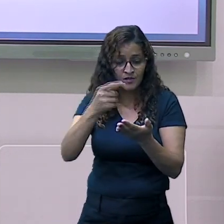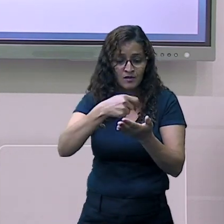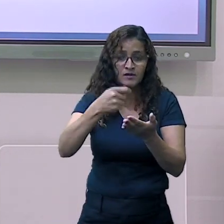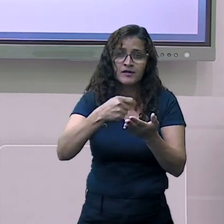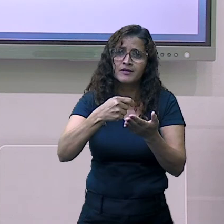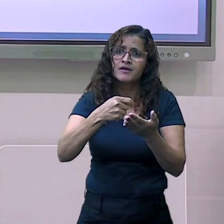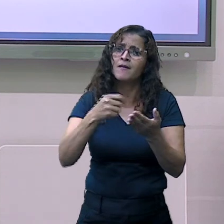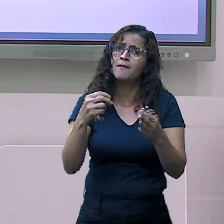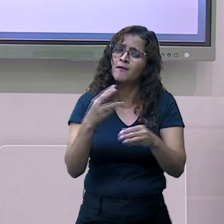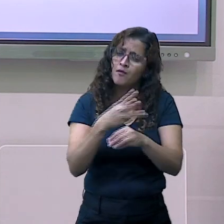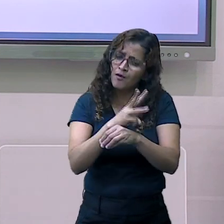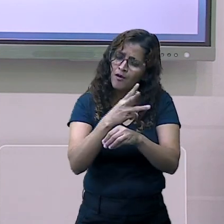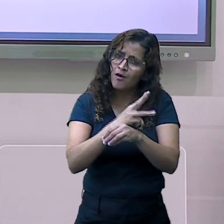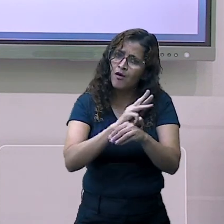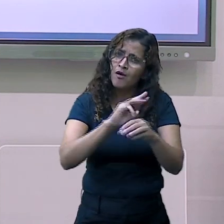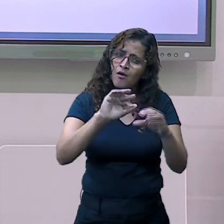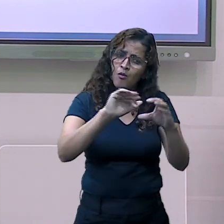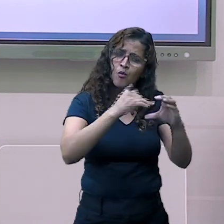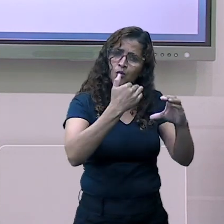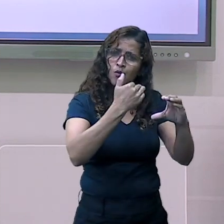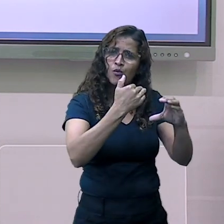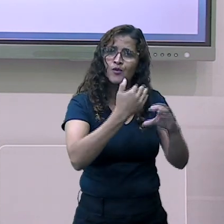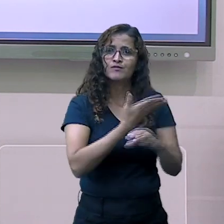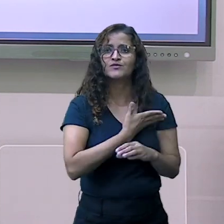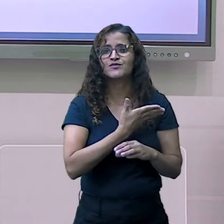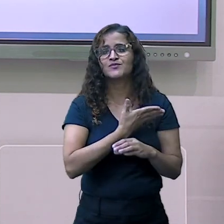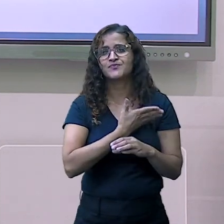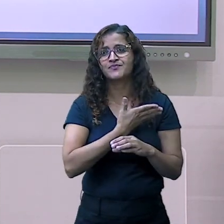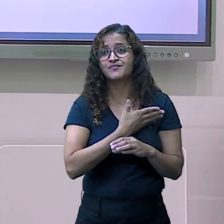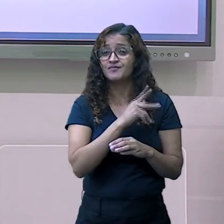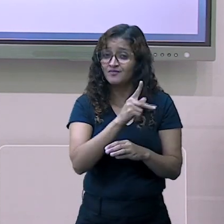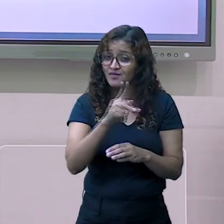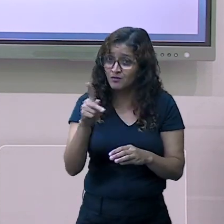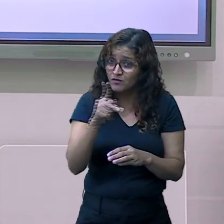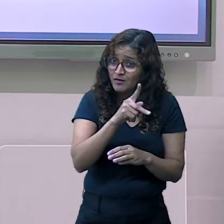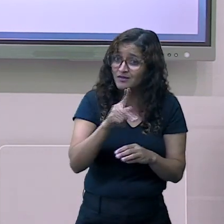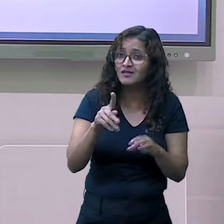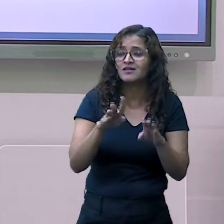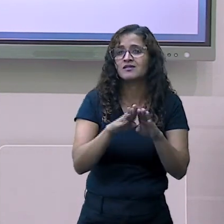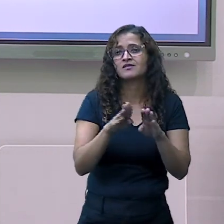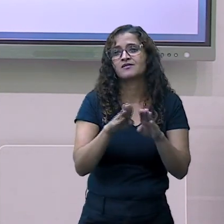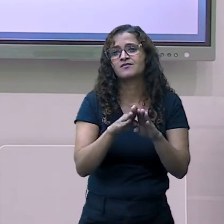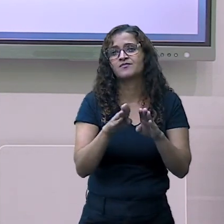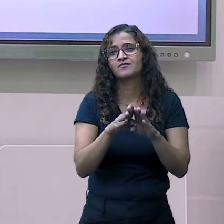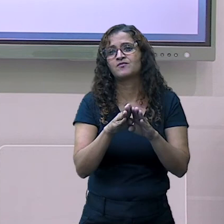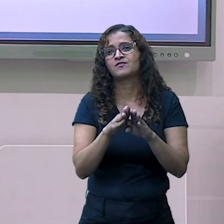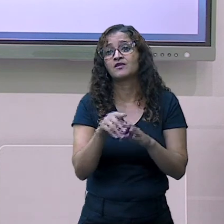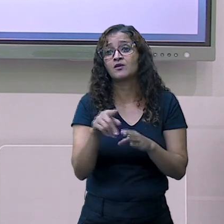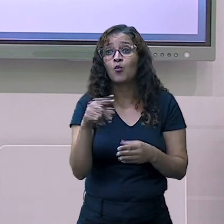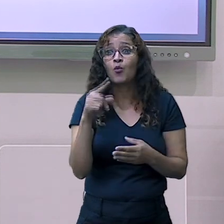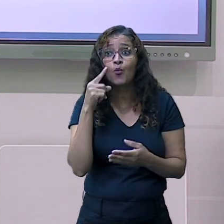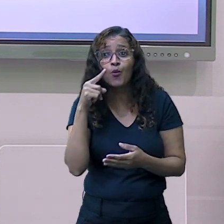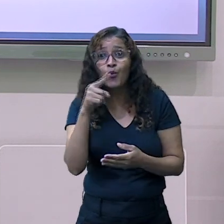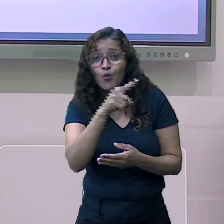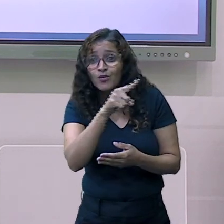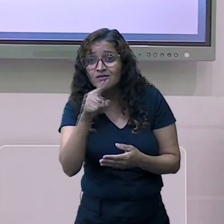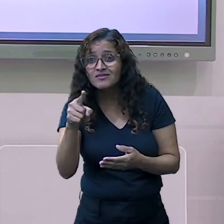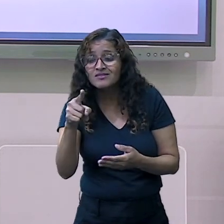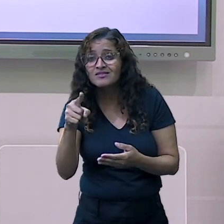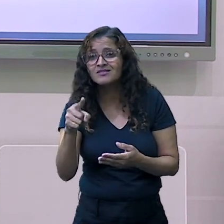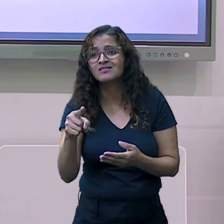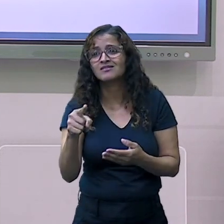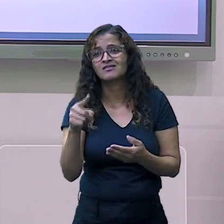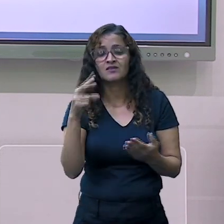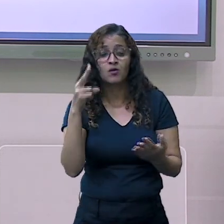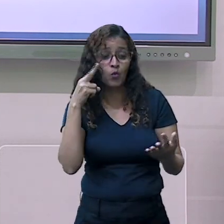postando também no WhatsApp da sua sala, mostrando para sua professora, você vai estar sendo avaliado, os seus amigos vão